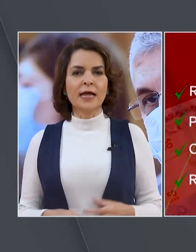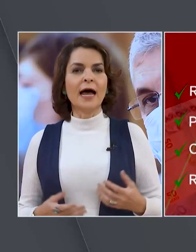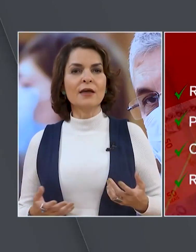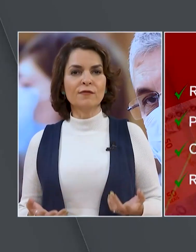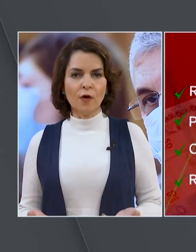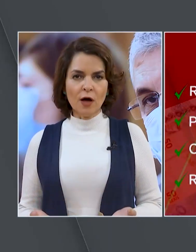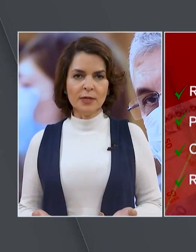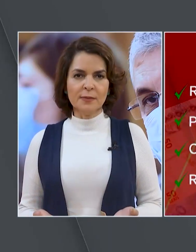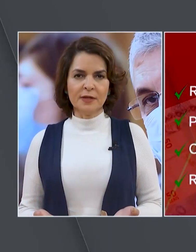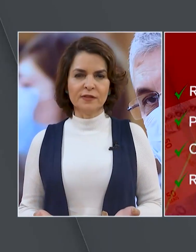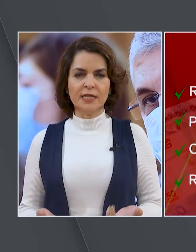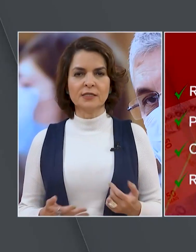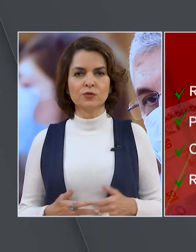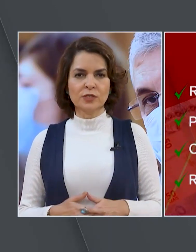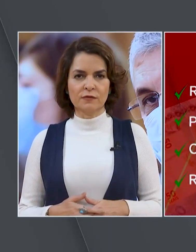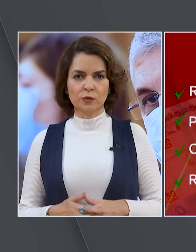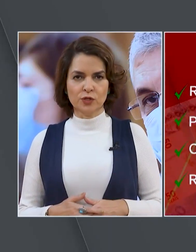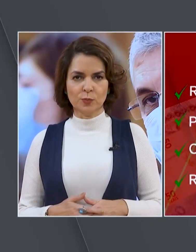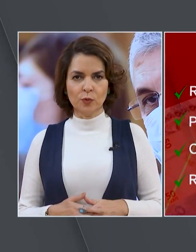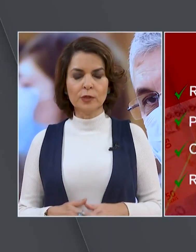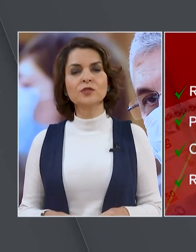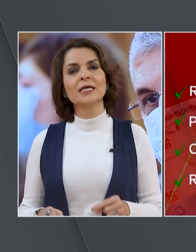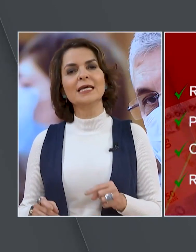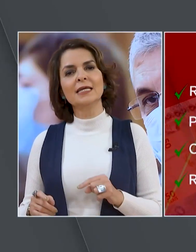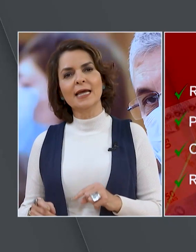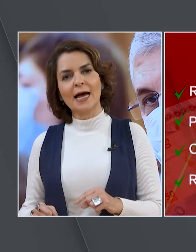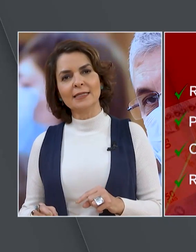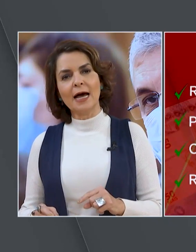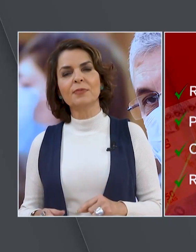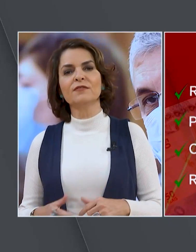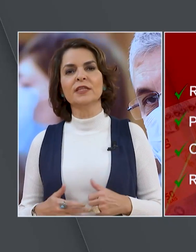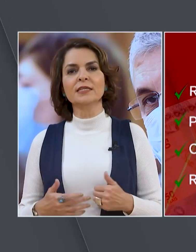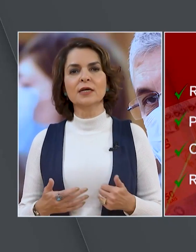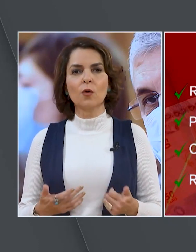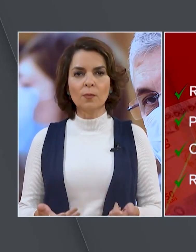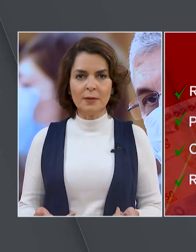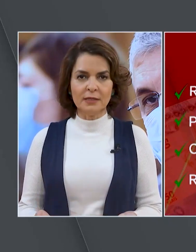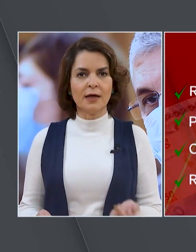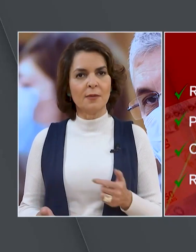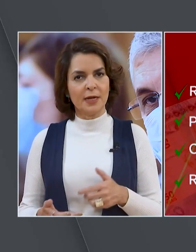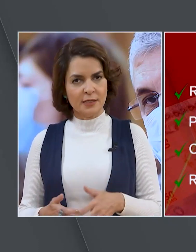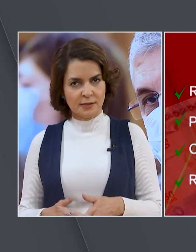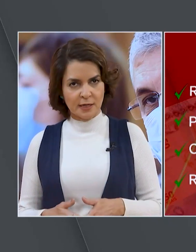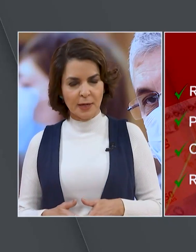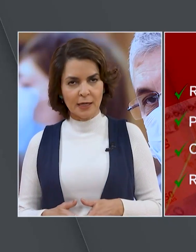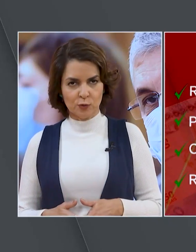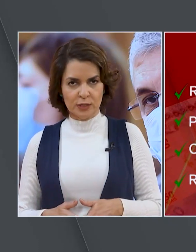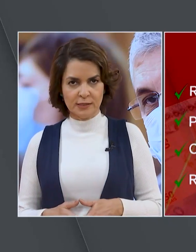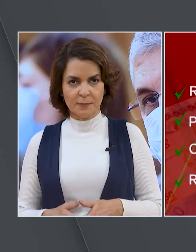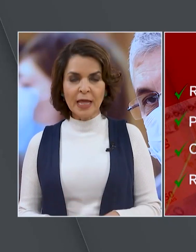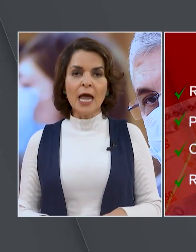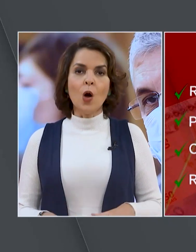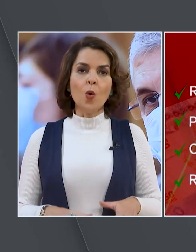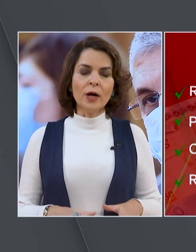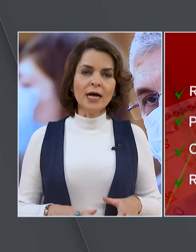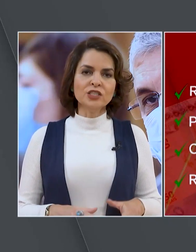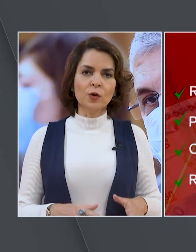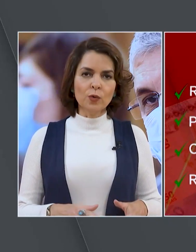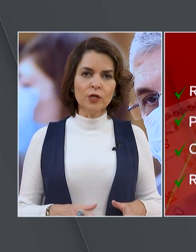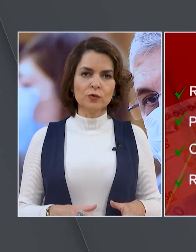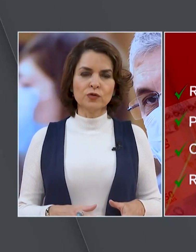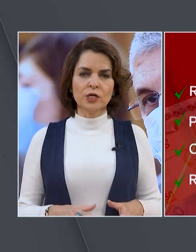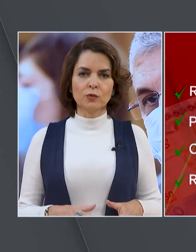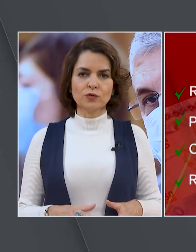foi feita a reforma da Previdência dos Servidores Públicos e criada a Previdência Complementar para esses trabalhadores. O